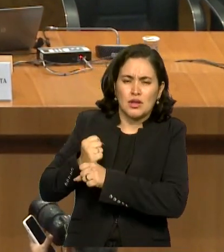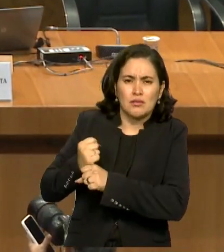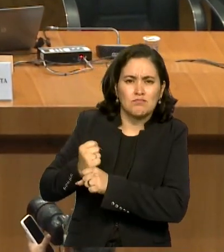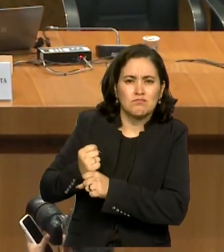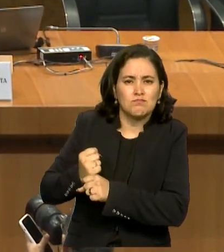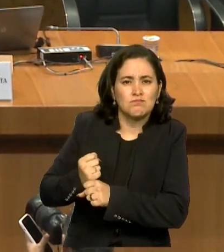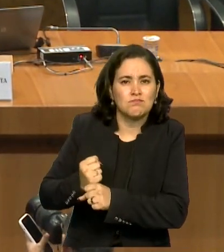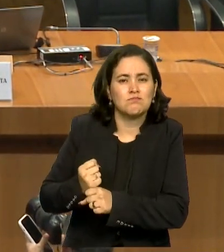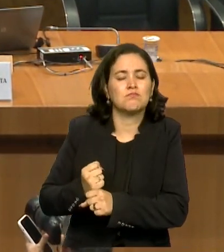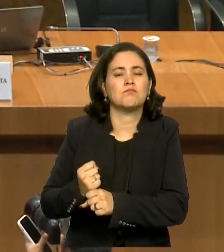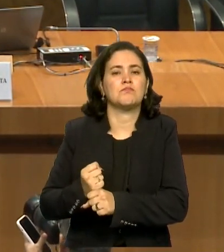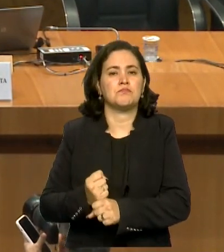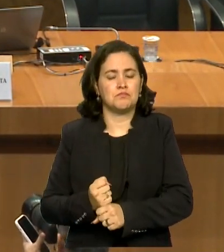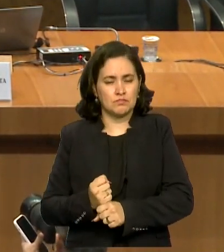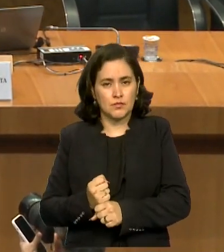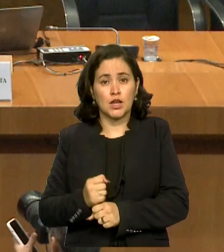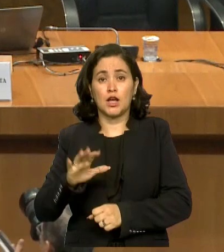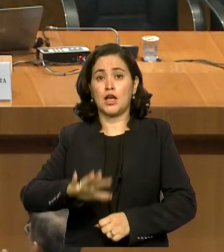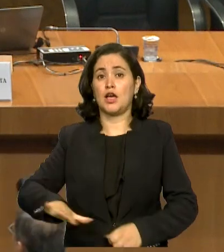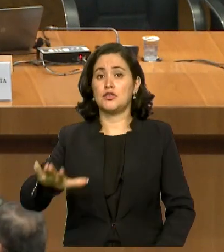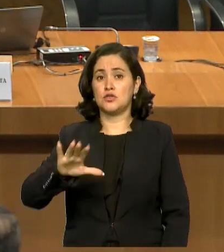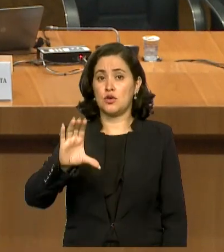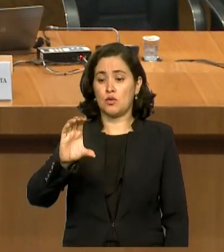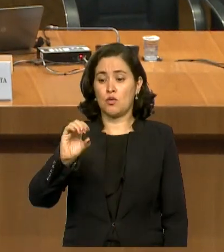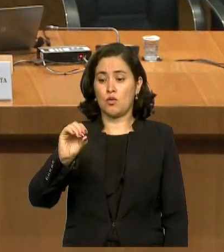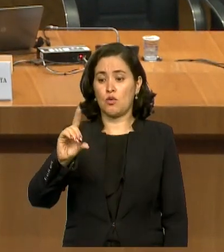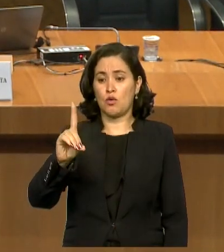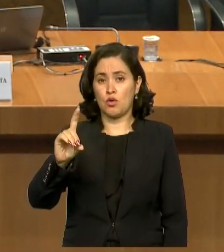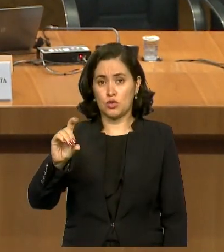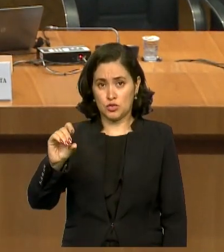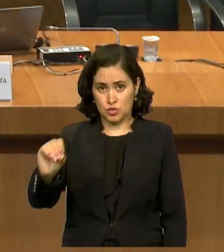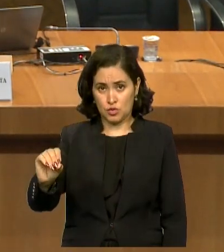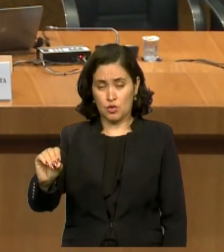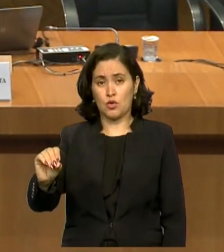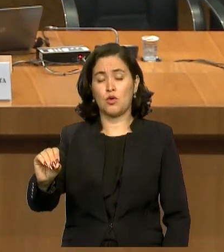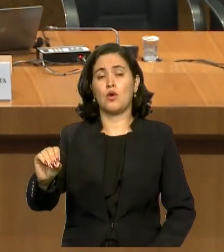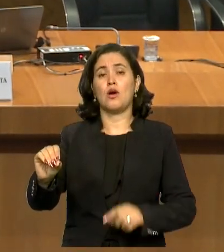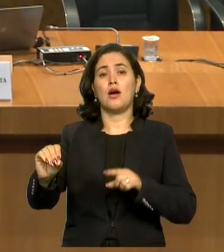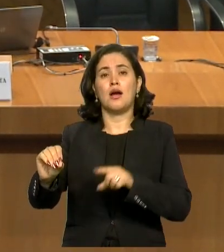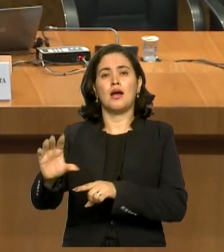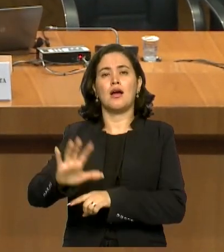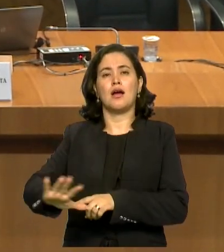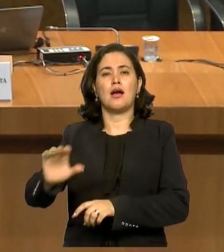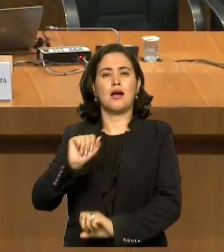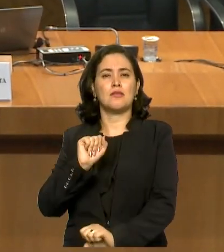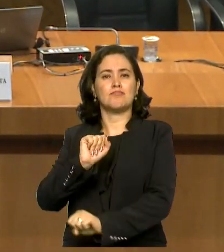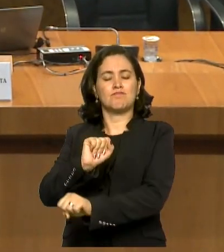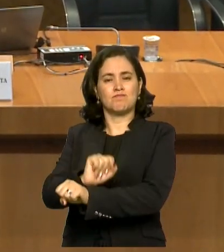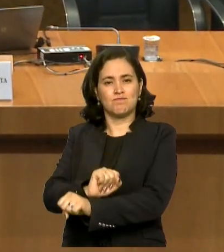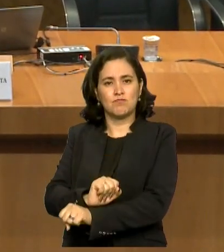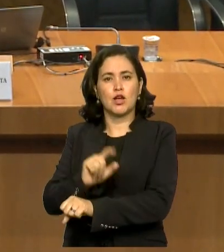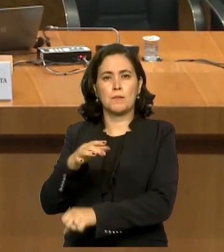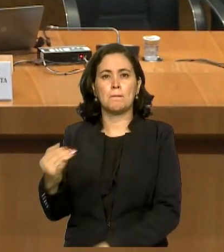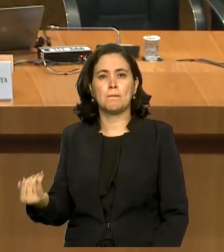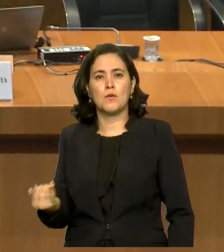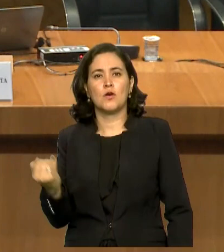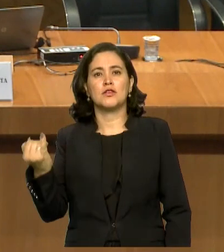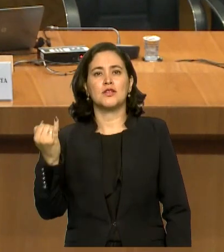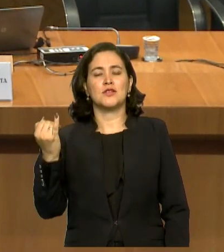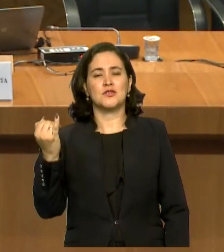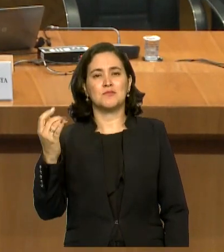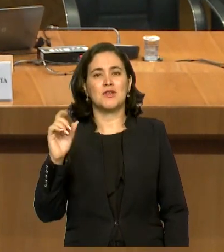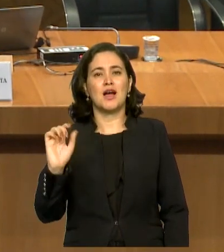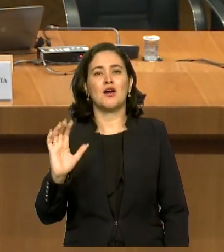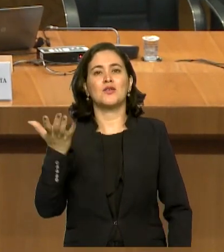ainda a quilombola lá de Codó. Então é importante, simbólico também, que ela possa fazê-lo na data de hoje. A